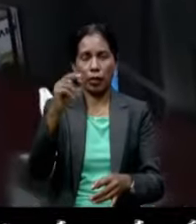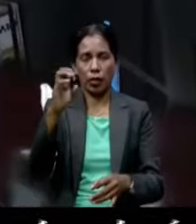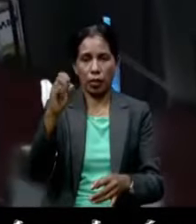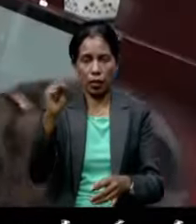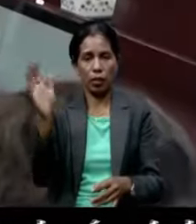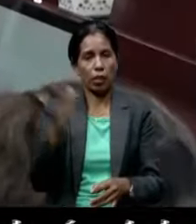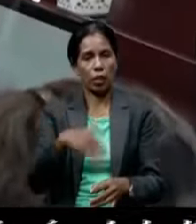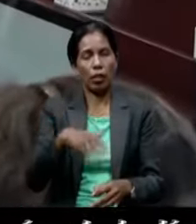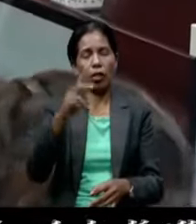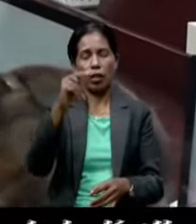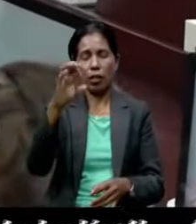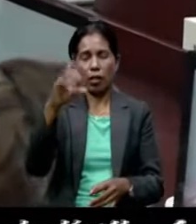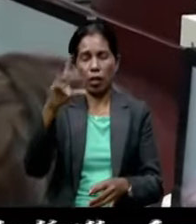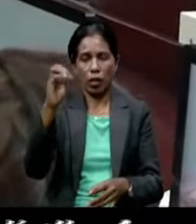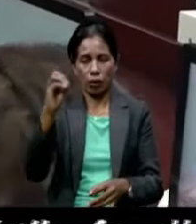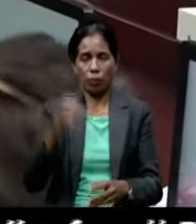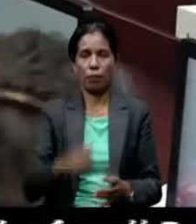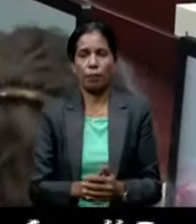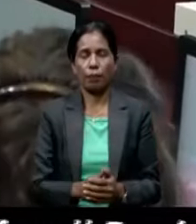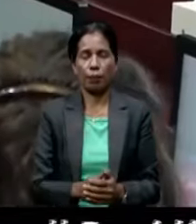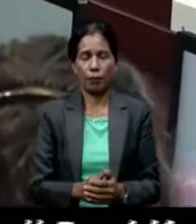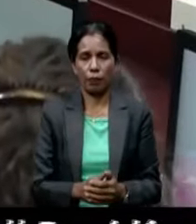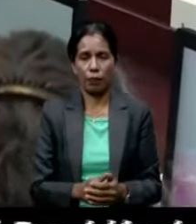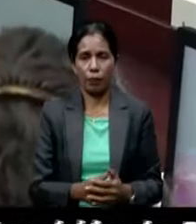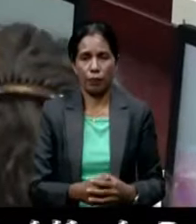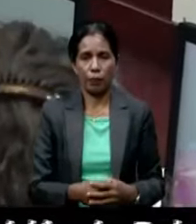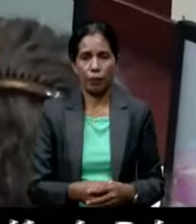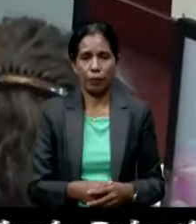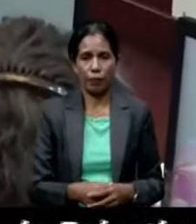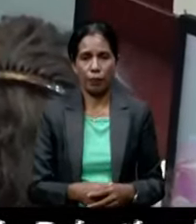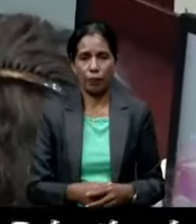da Silva, Nelo Kadomi Timor, Santina de Jesus, Agostinho da Costa, GMN.